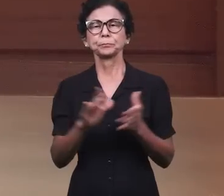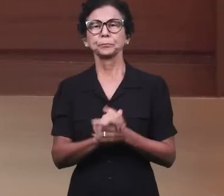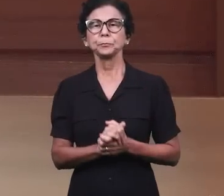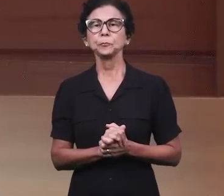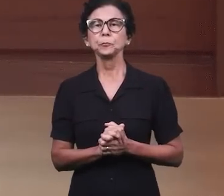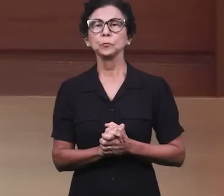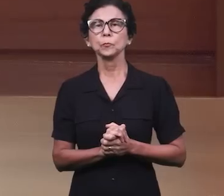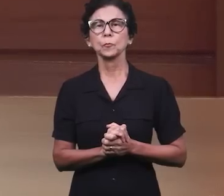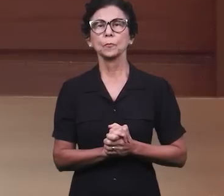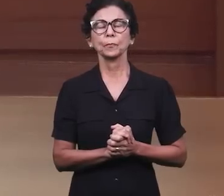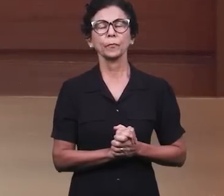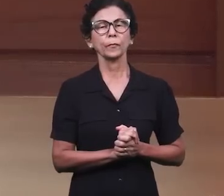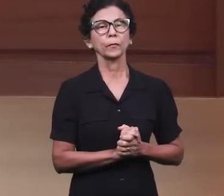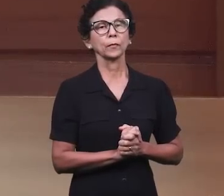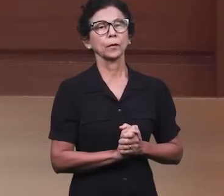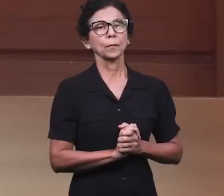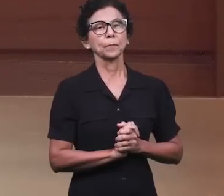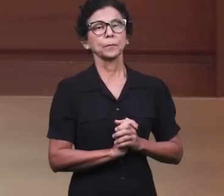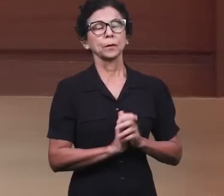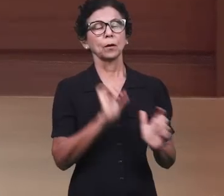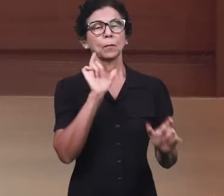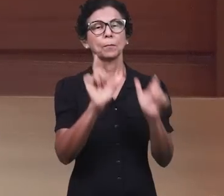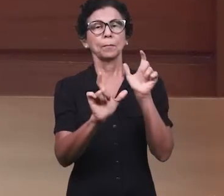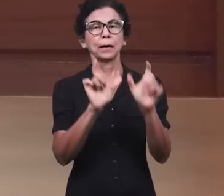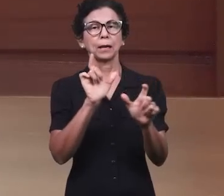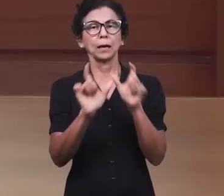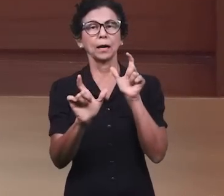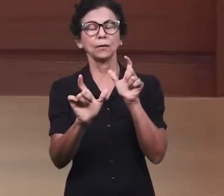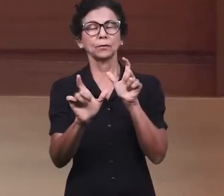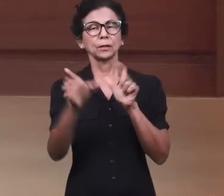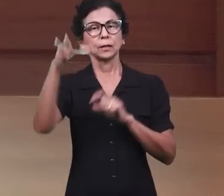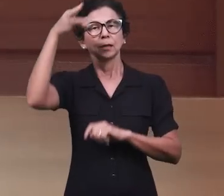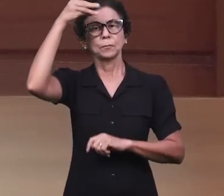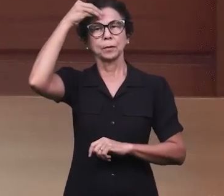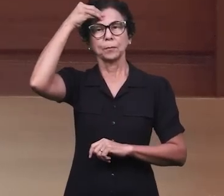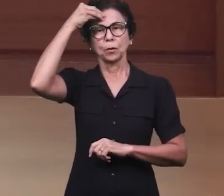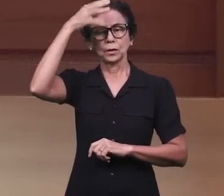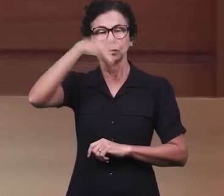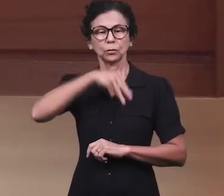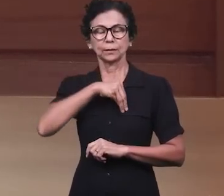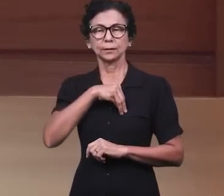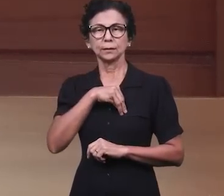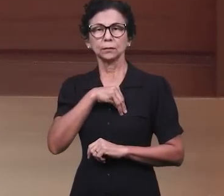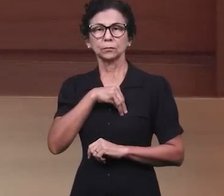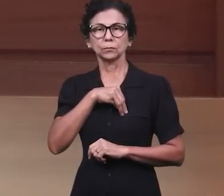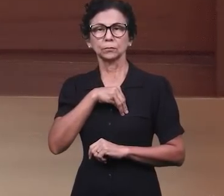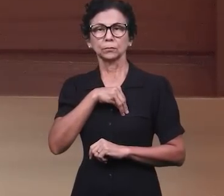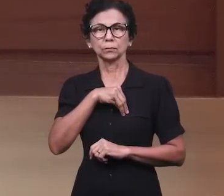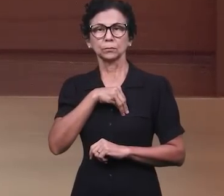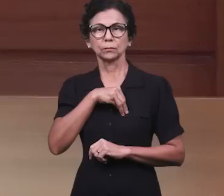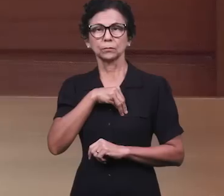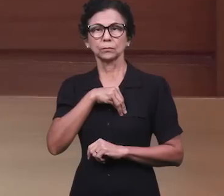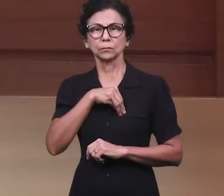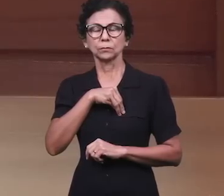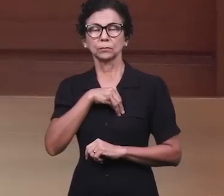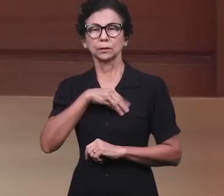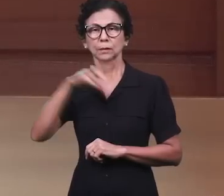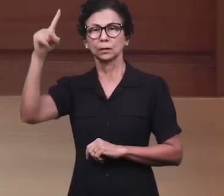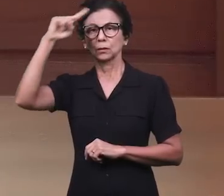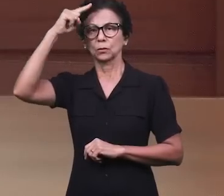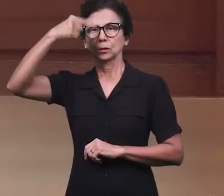8, diz assim: estas palavras que hoje te ordeno estarão no teu coração. Aqui só está falando primeiro para os